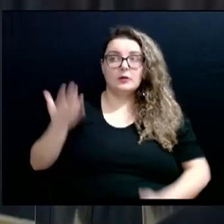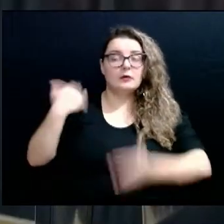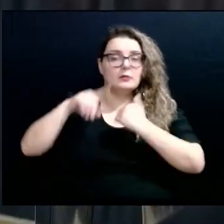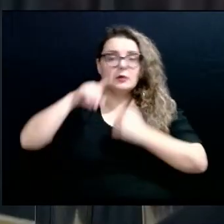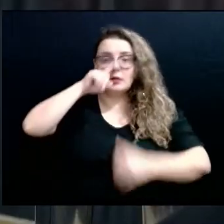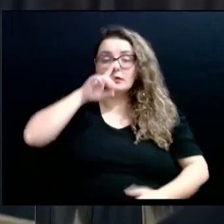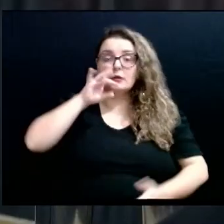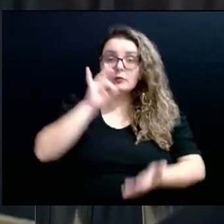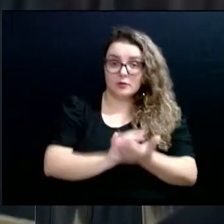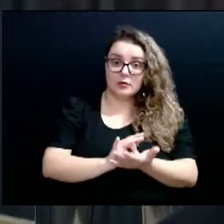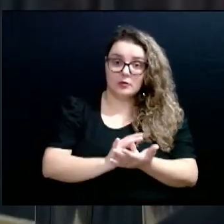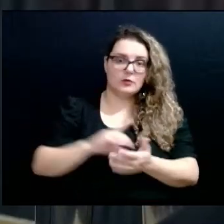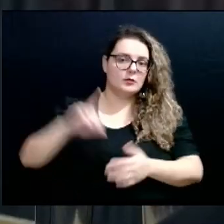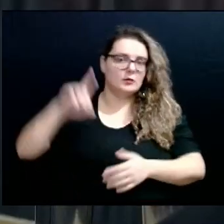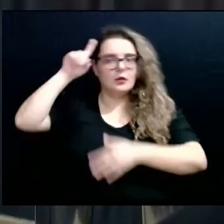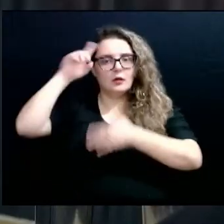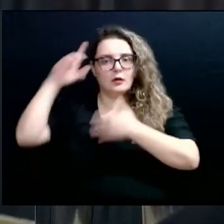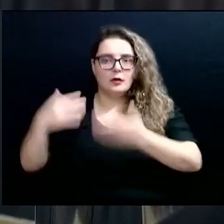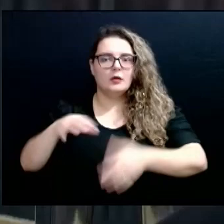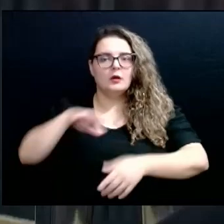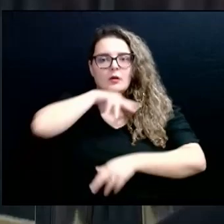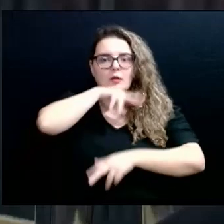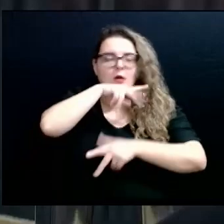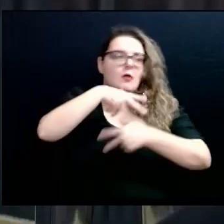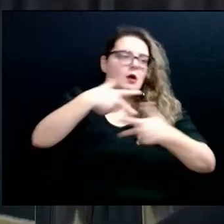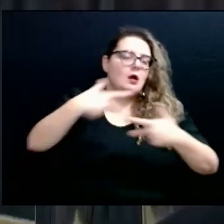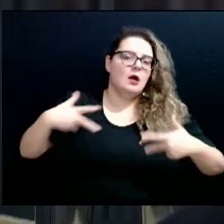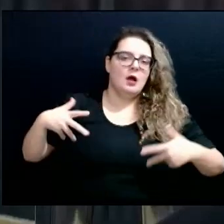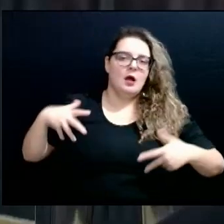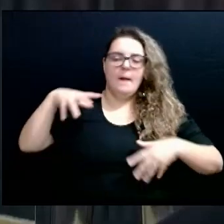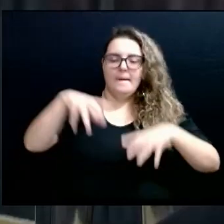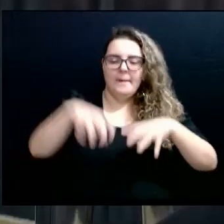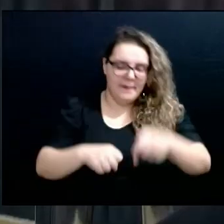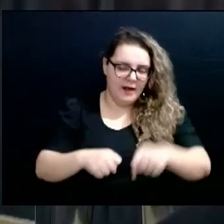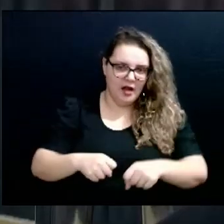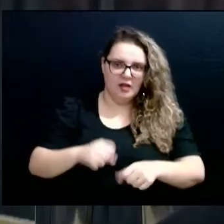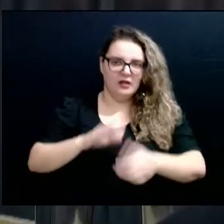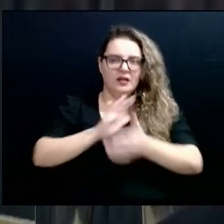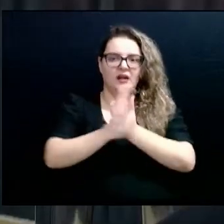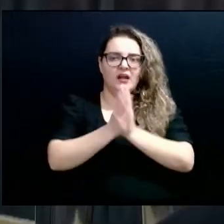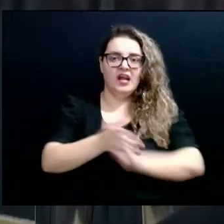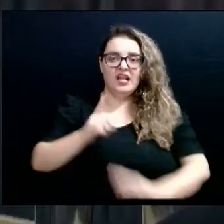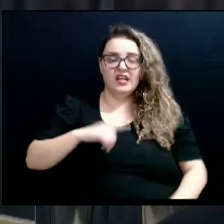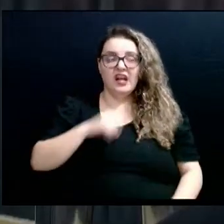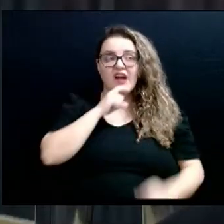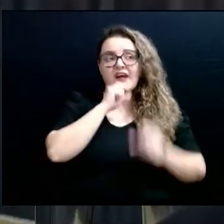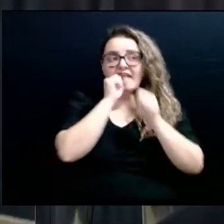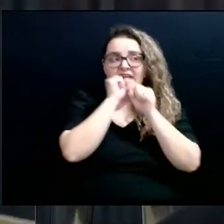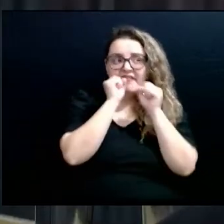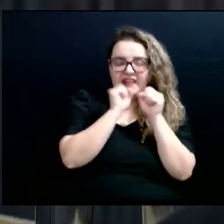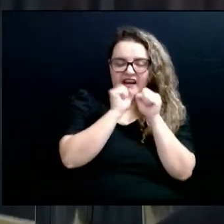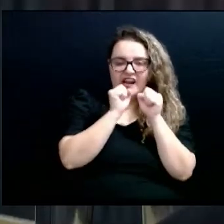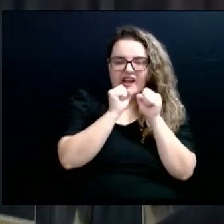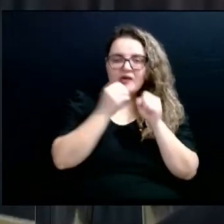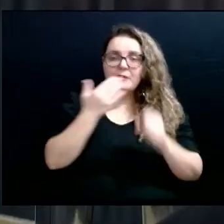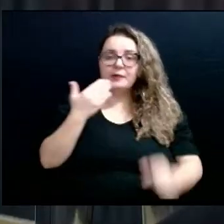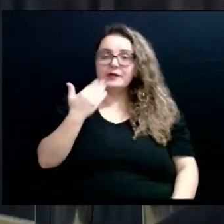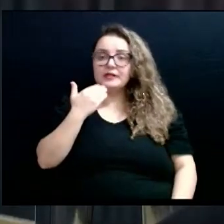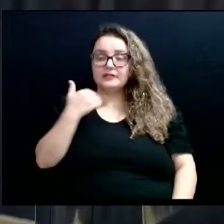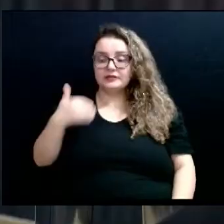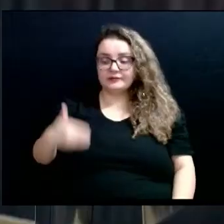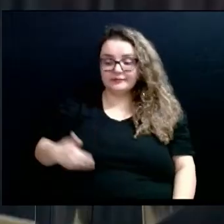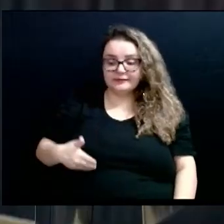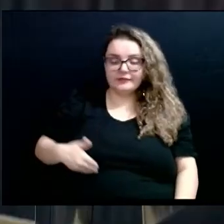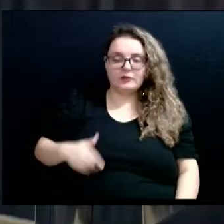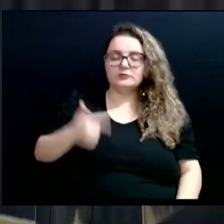vida. Então, tinha o animal que podia comer, matar o homem, tinha o frio, a fome. né? E ali fazia sentido, eu vou